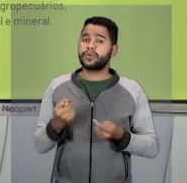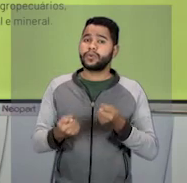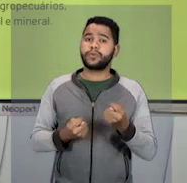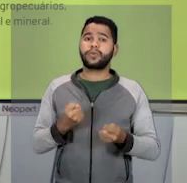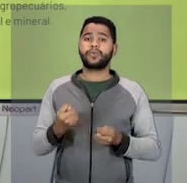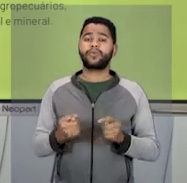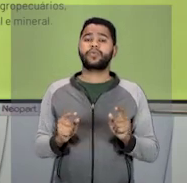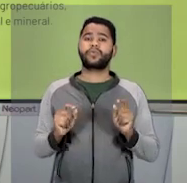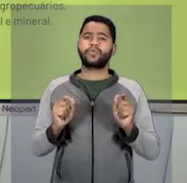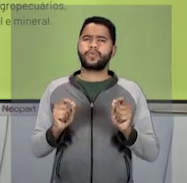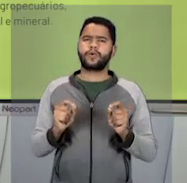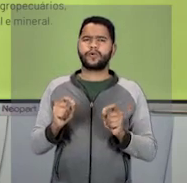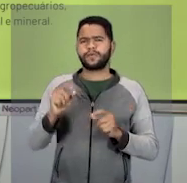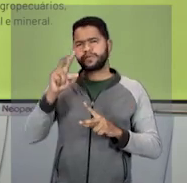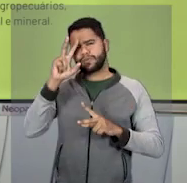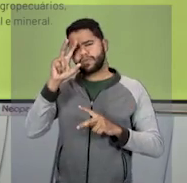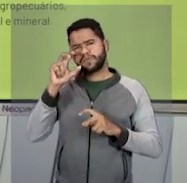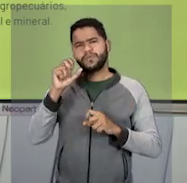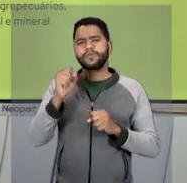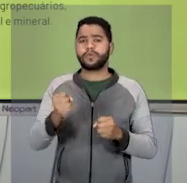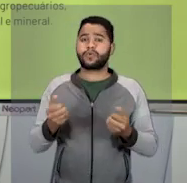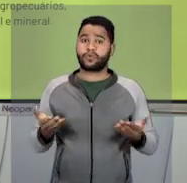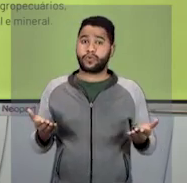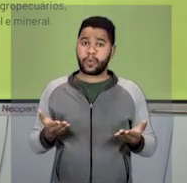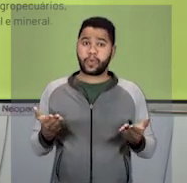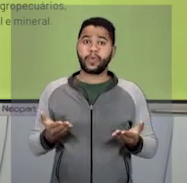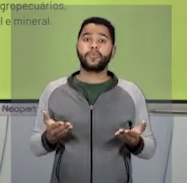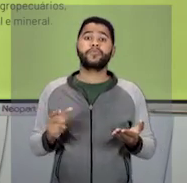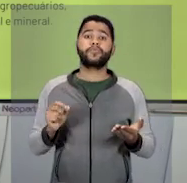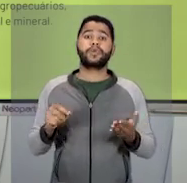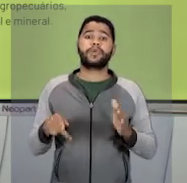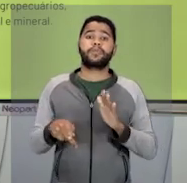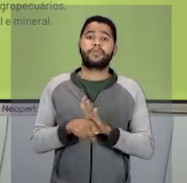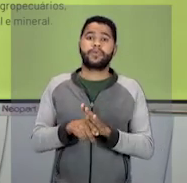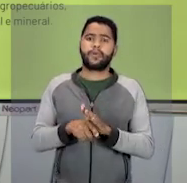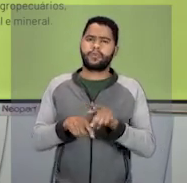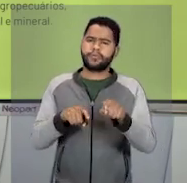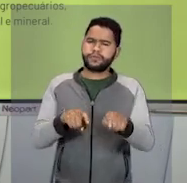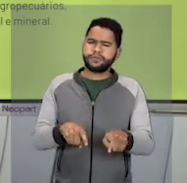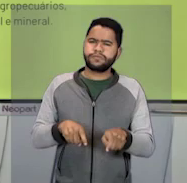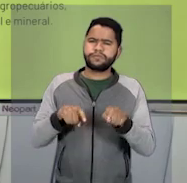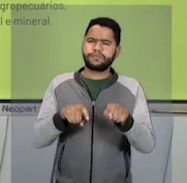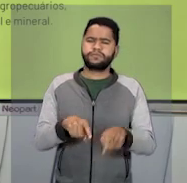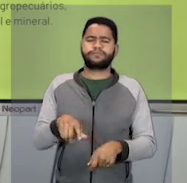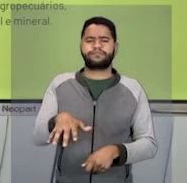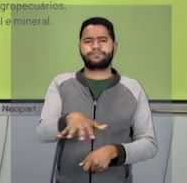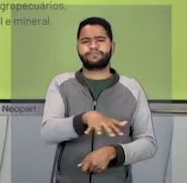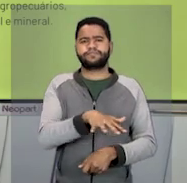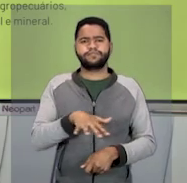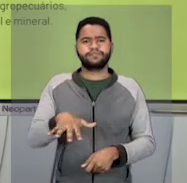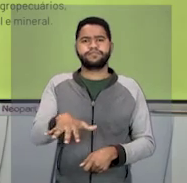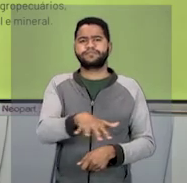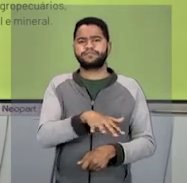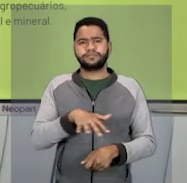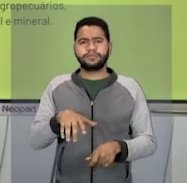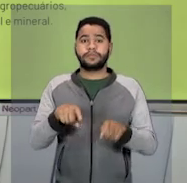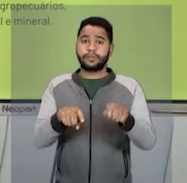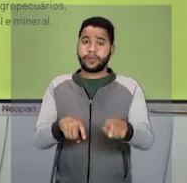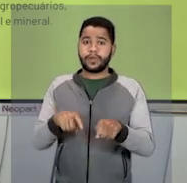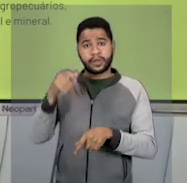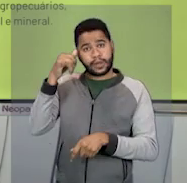economicamente, a força que a gente tem hoje economicamente vem do campo, né, dessa região aí da agropecuária,